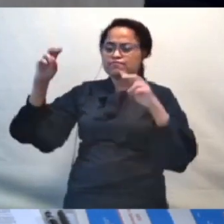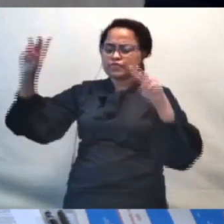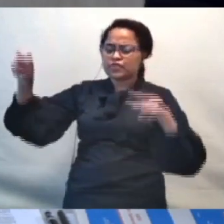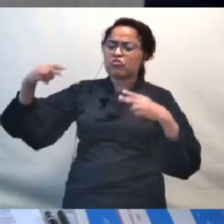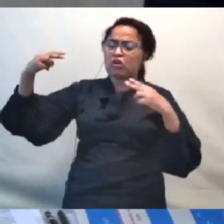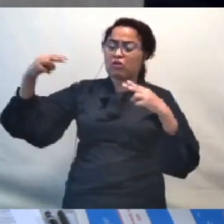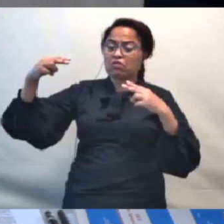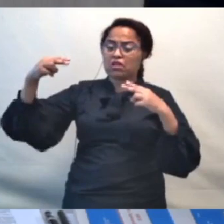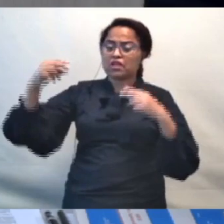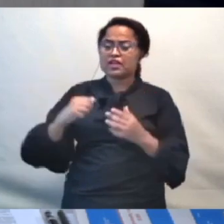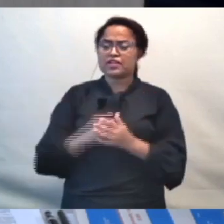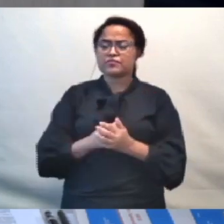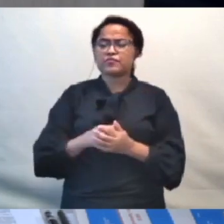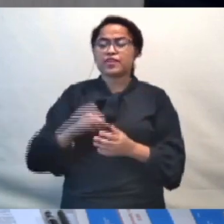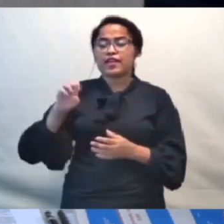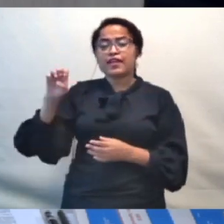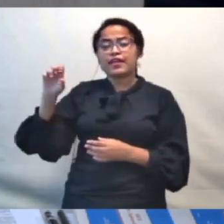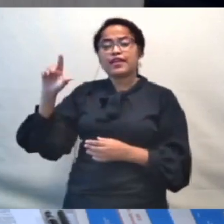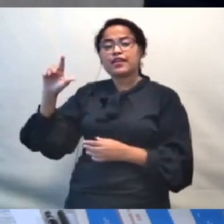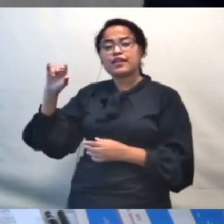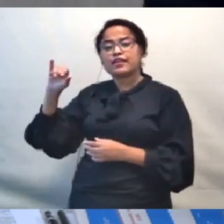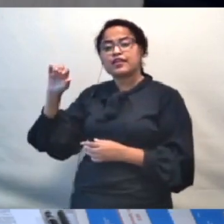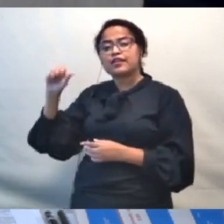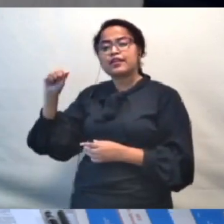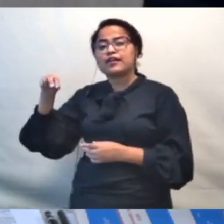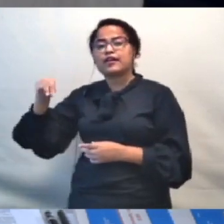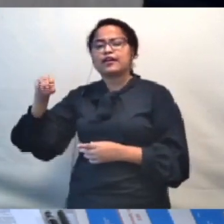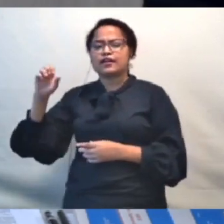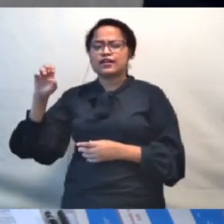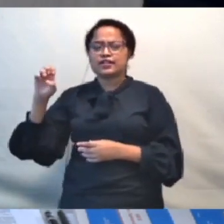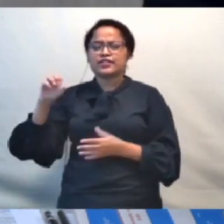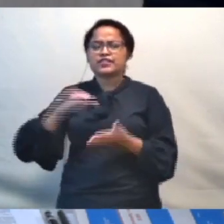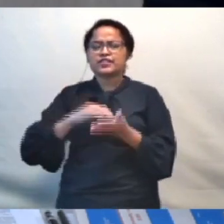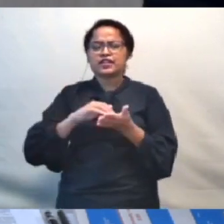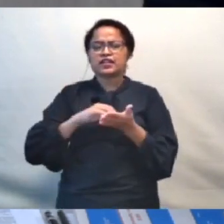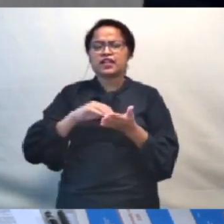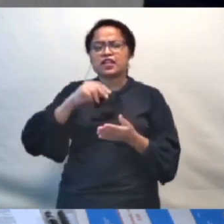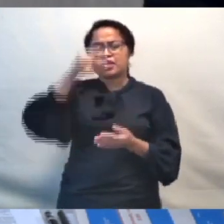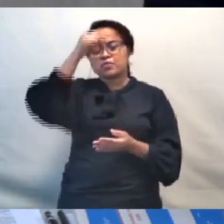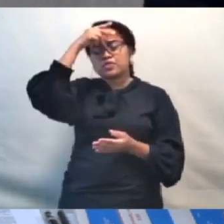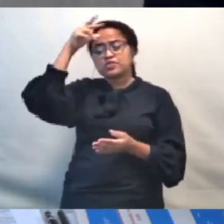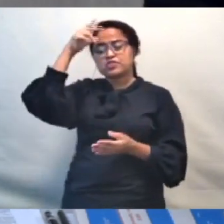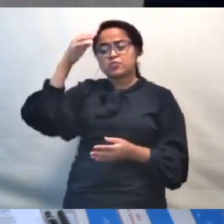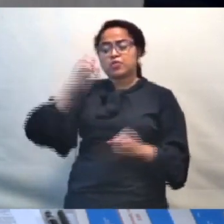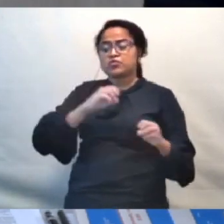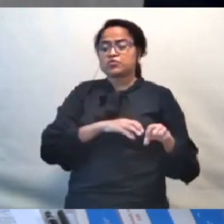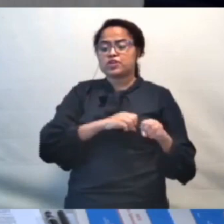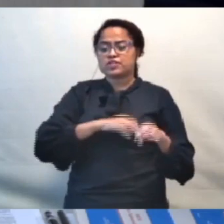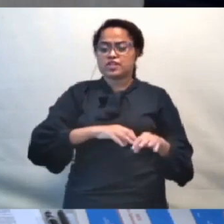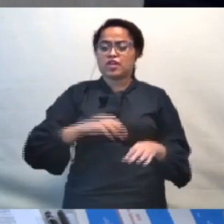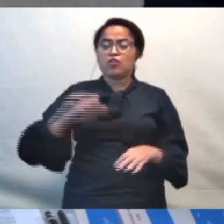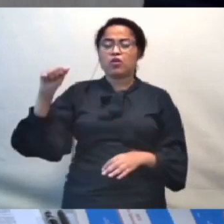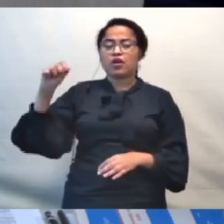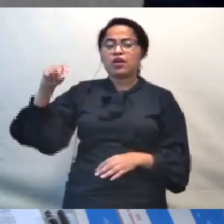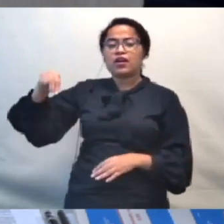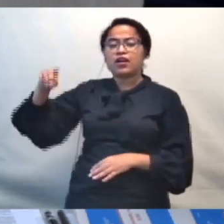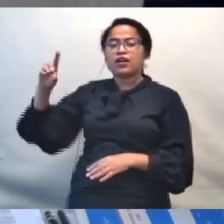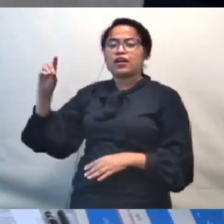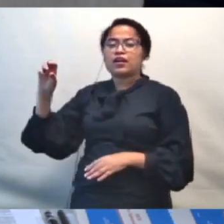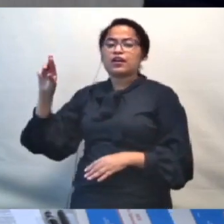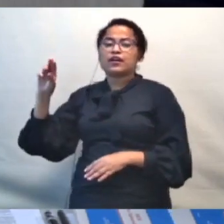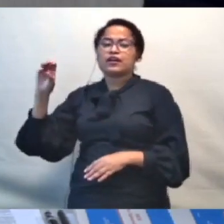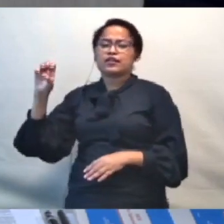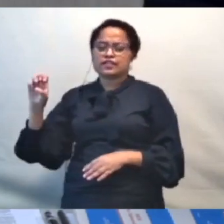Eliane Maria, nossa secretária municipal de educação. André Luiz, também nosso subsecretário. Emília